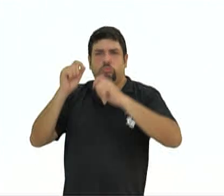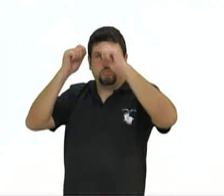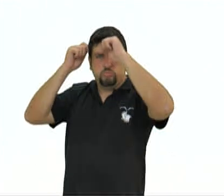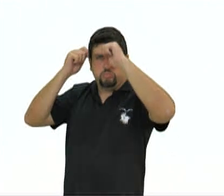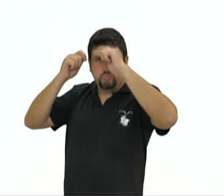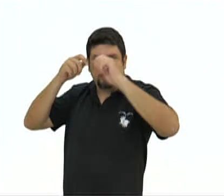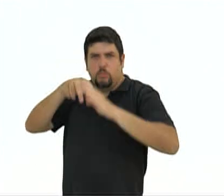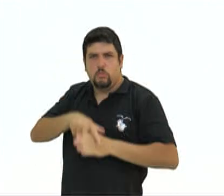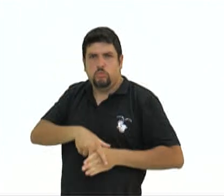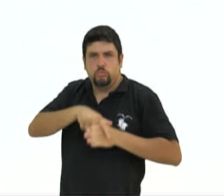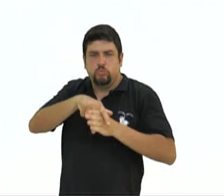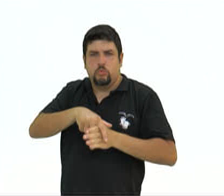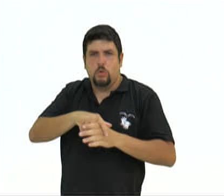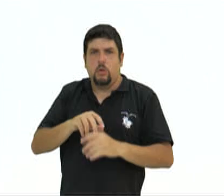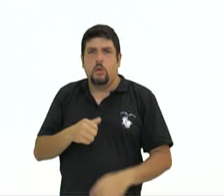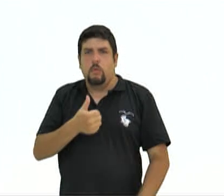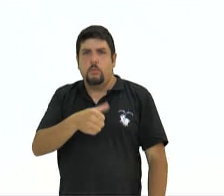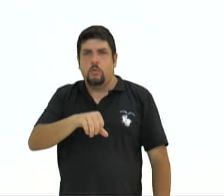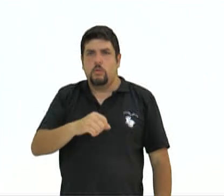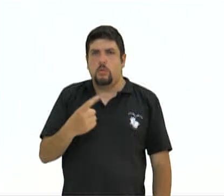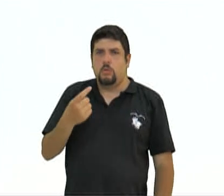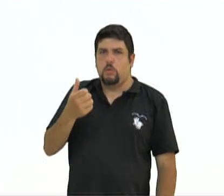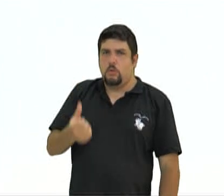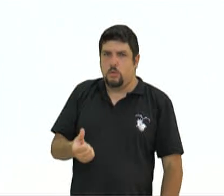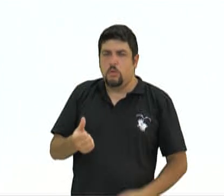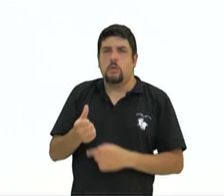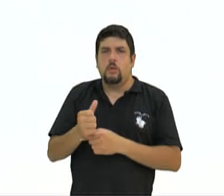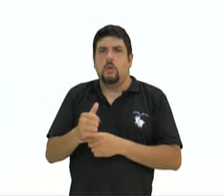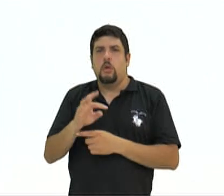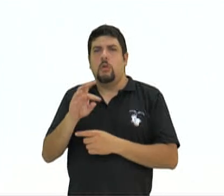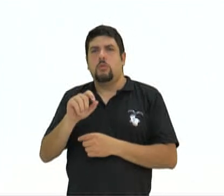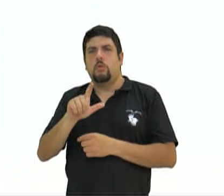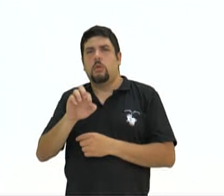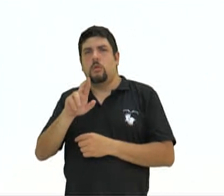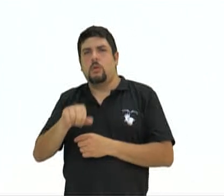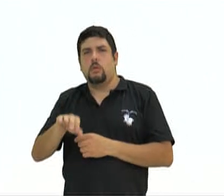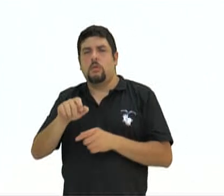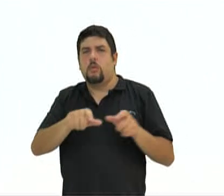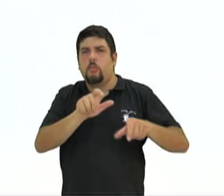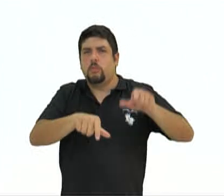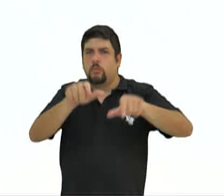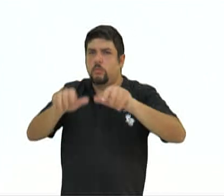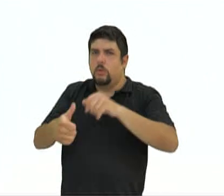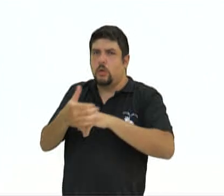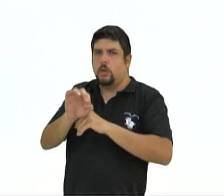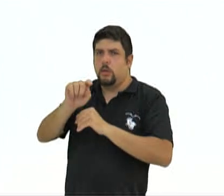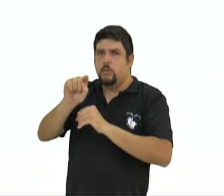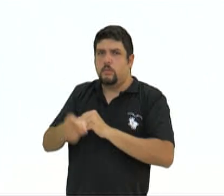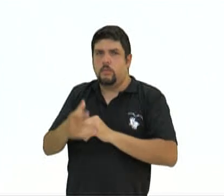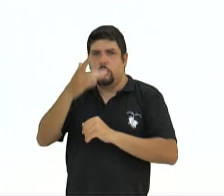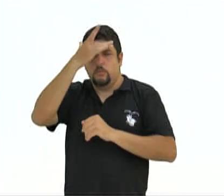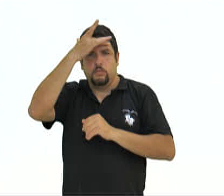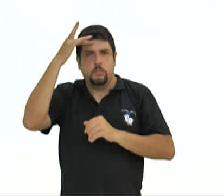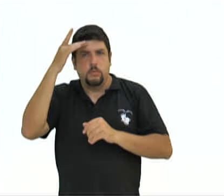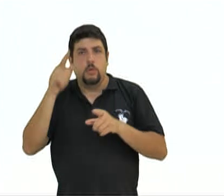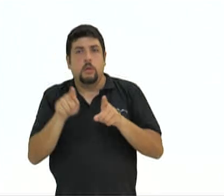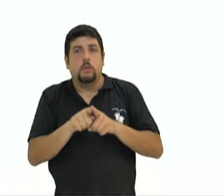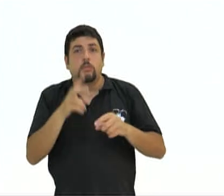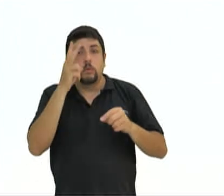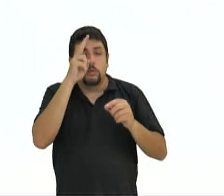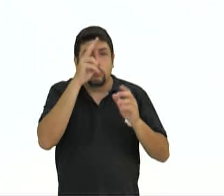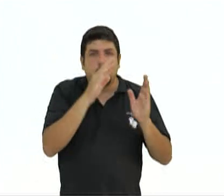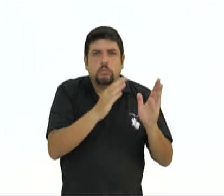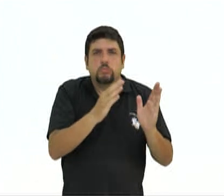cinema. Em 1916, o filme Intolerância, uma superprodução com 10 mil figurantes, em montagem de 4 histórias que